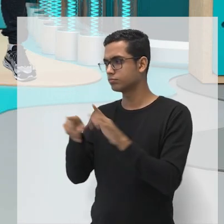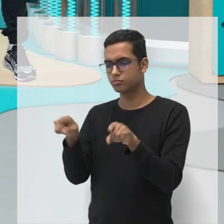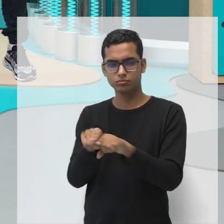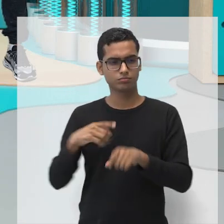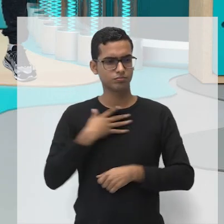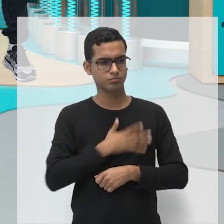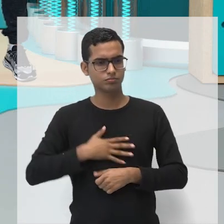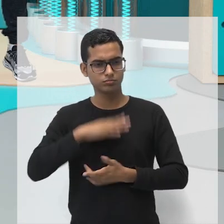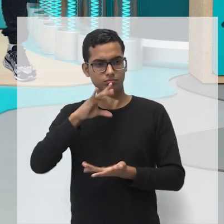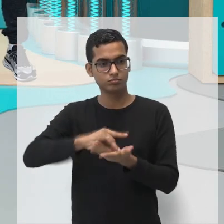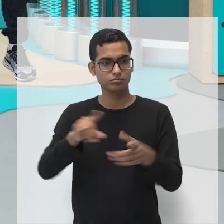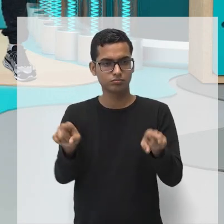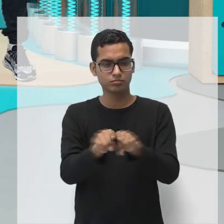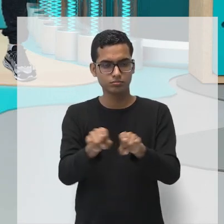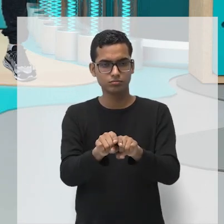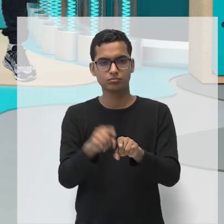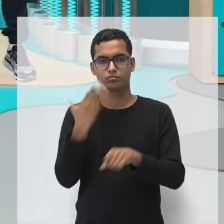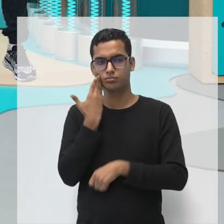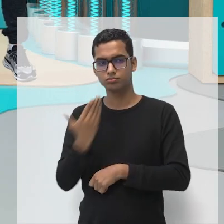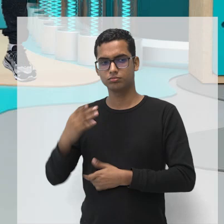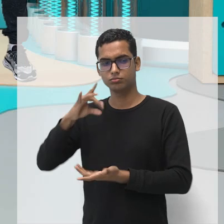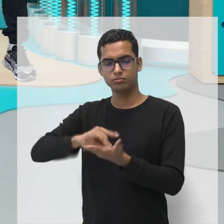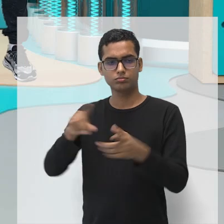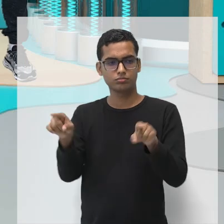dos jogos simulados de tiro, né?